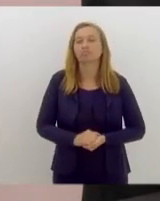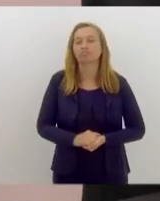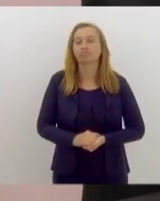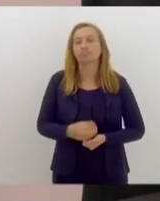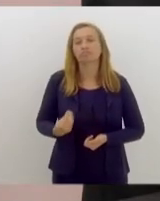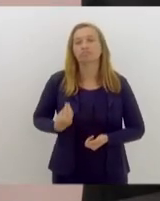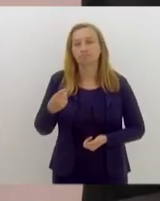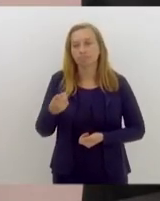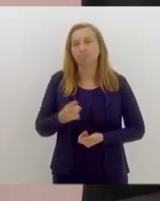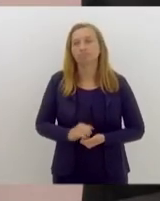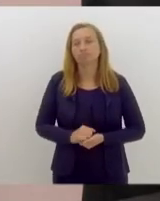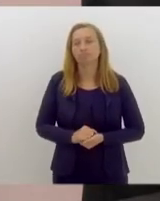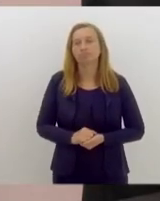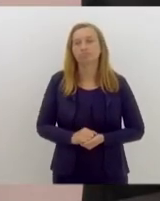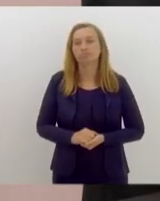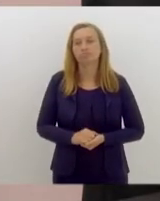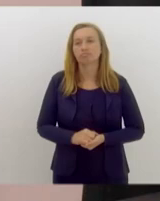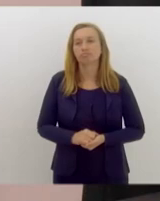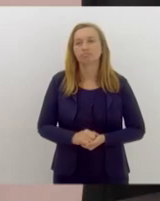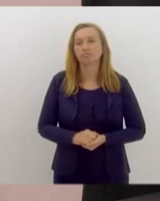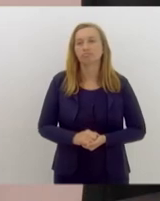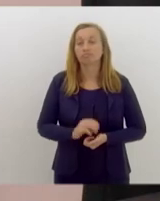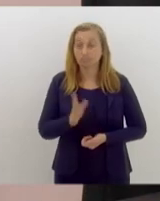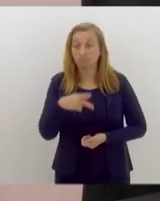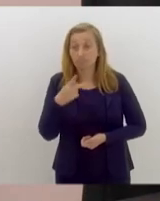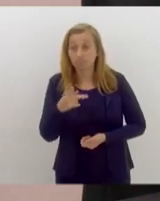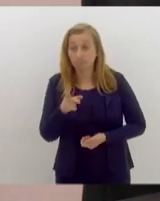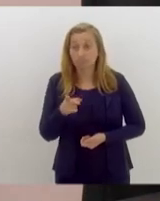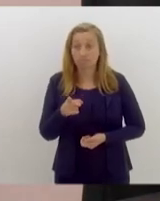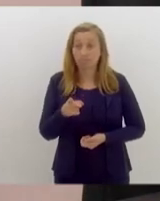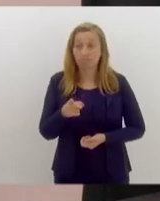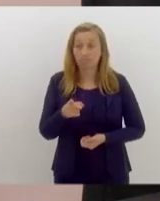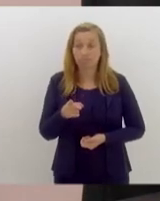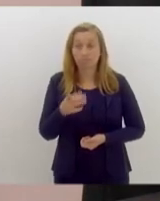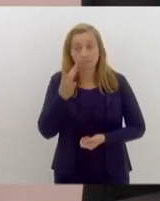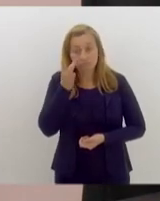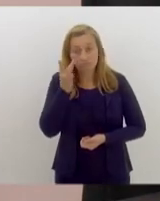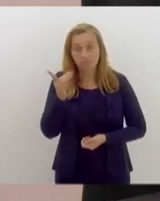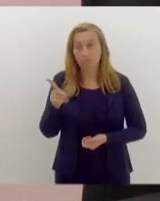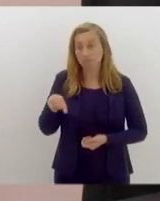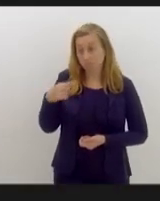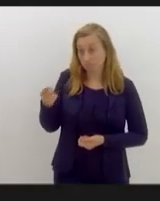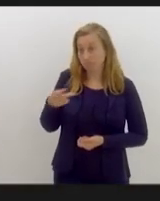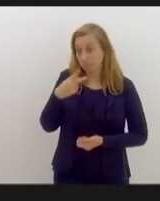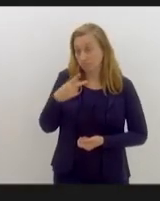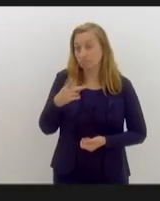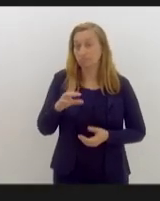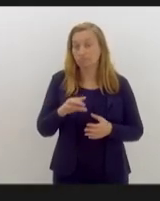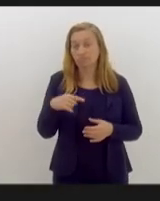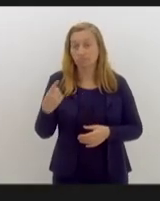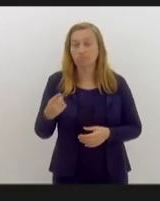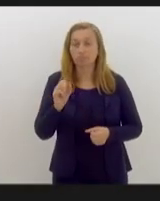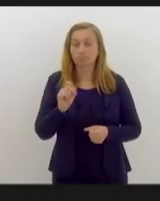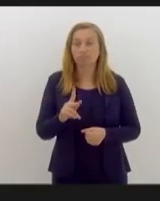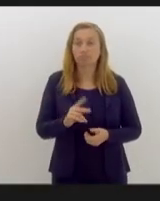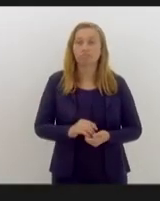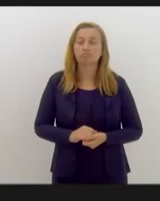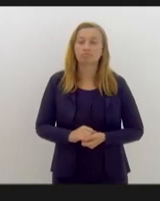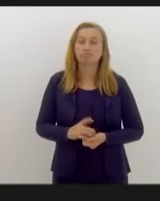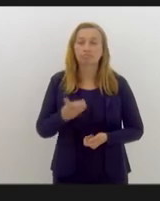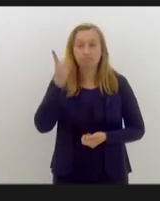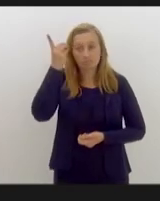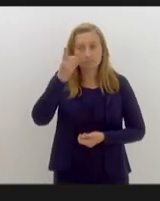presente aqui conosco. Conselheira, ela já falou? Conselheira. Ela está presencialmente, não, vai ser a próxima a falar. Se o deputado Flávio então me... Tá, se o deputado Flávio